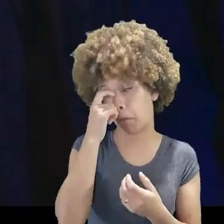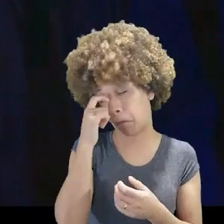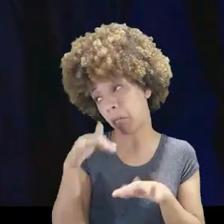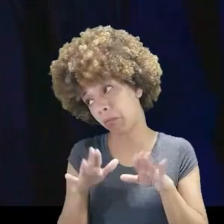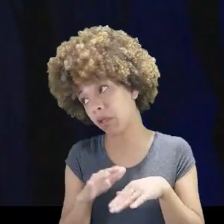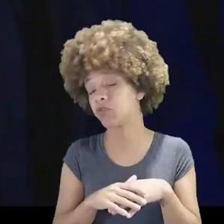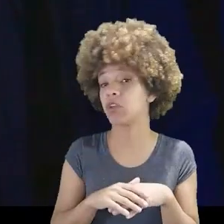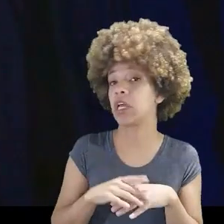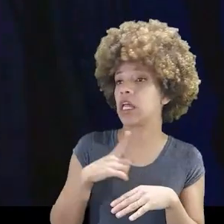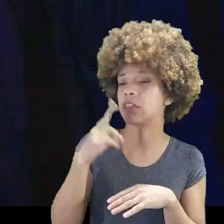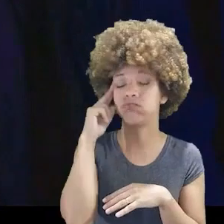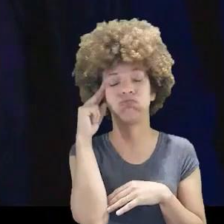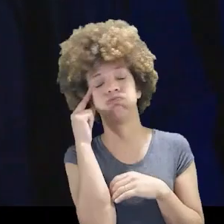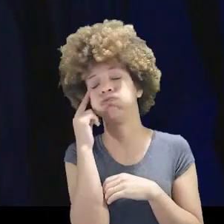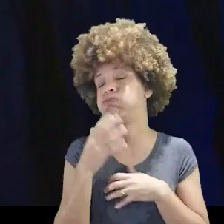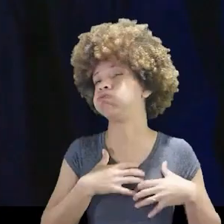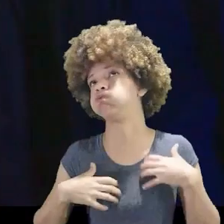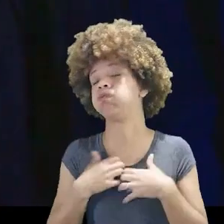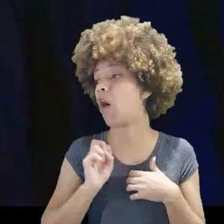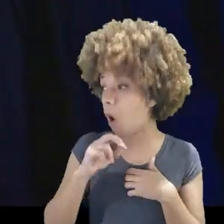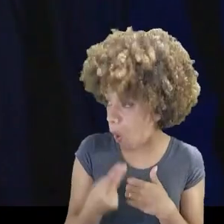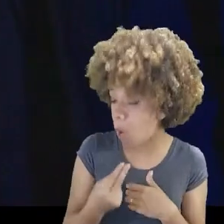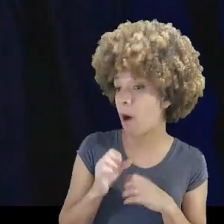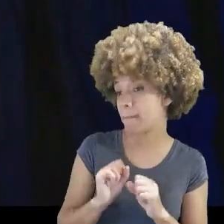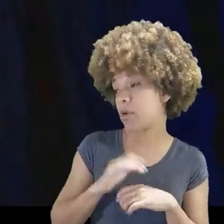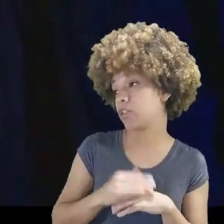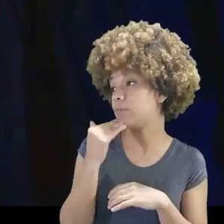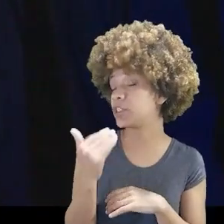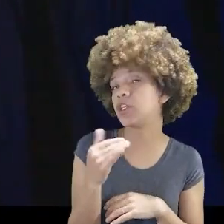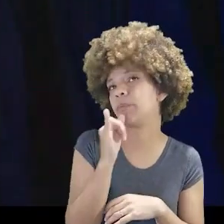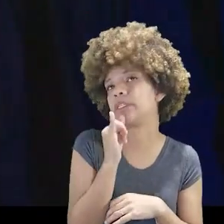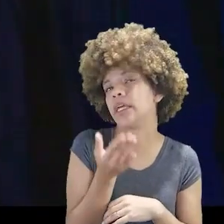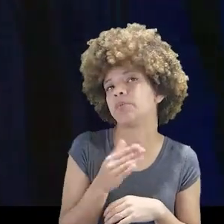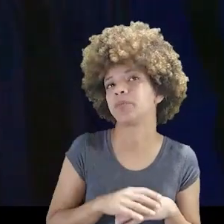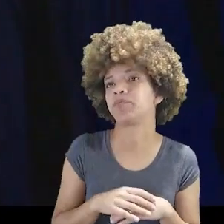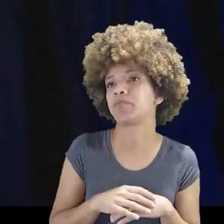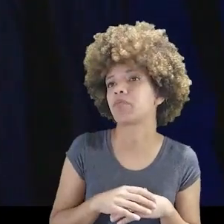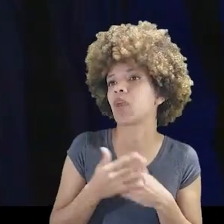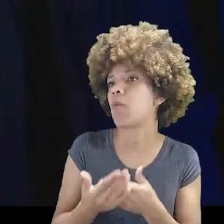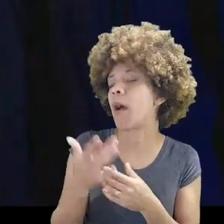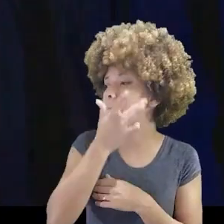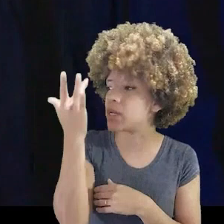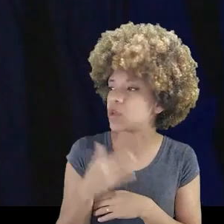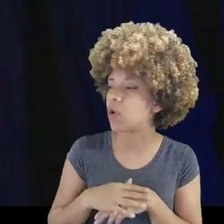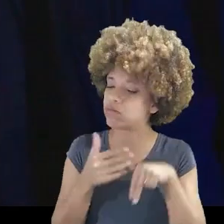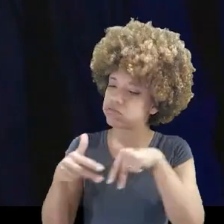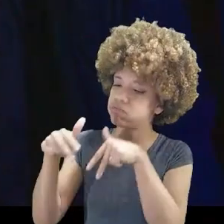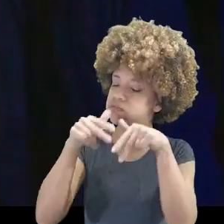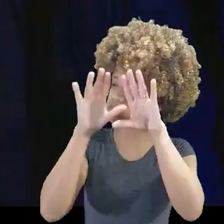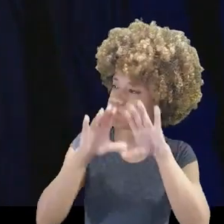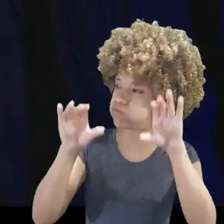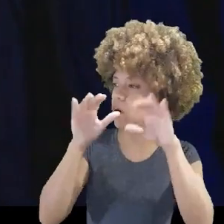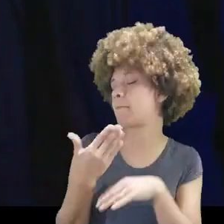para depois da ruim onde você tem pesadelos horríveis ou você pode pedir para ir ver por exemplo uma pessoa que você ama um plano melhor